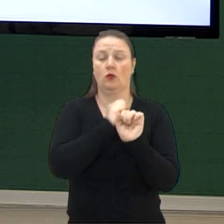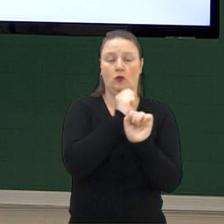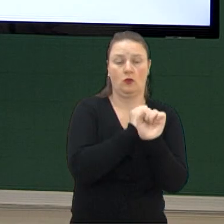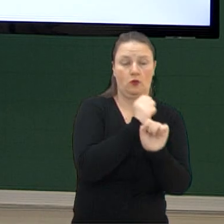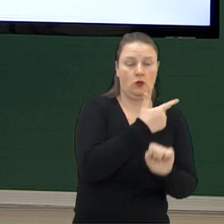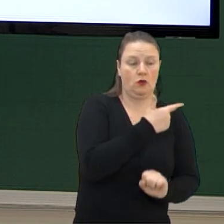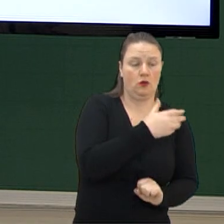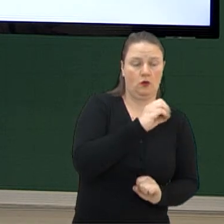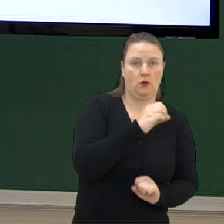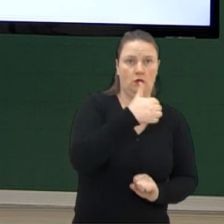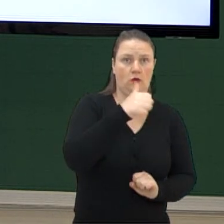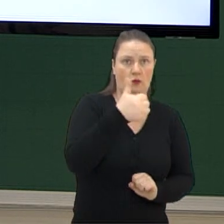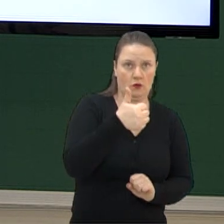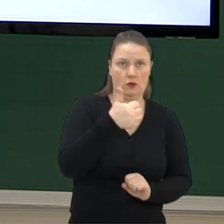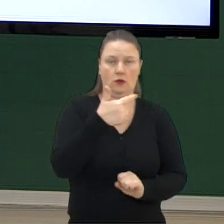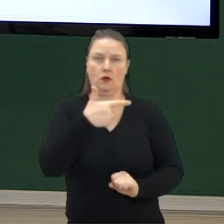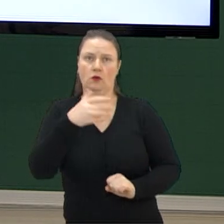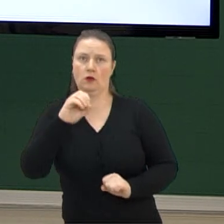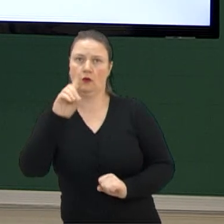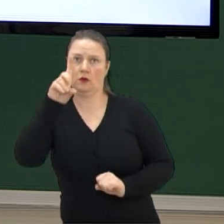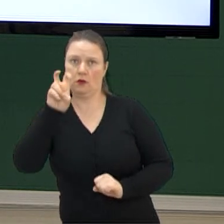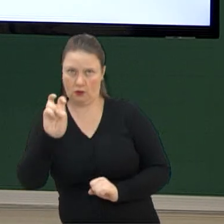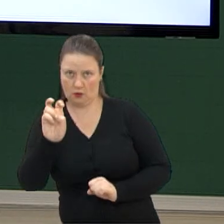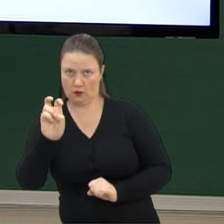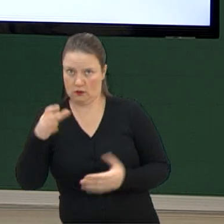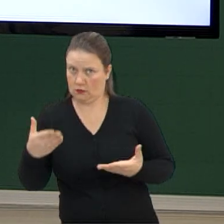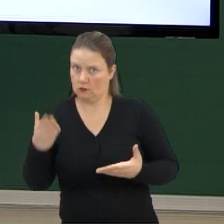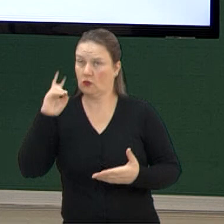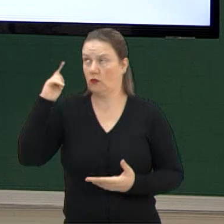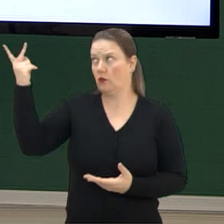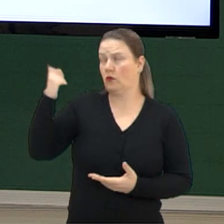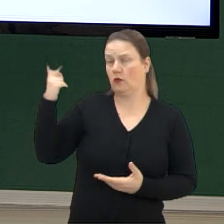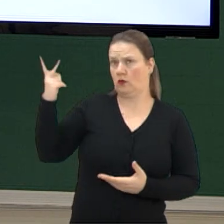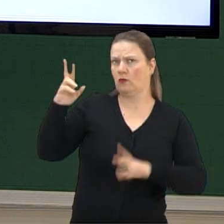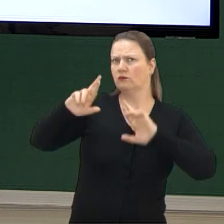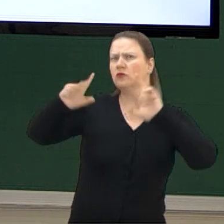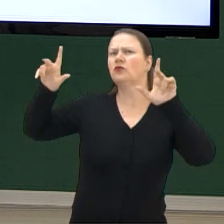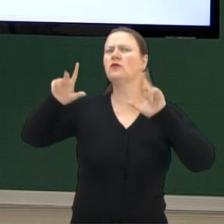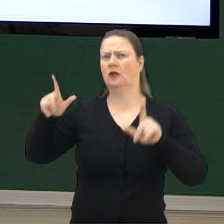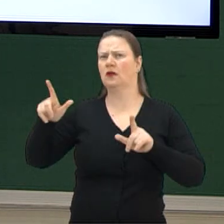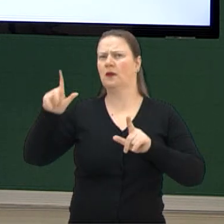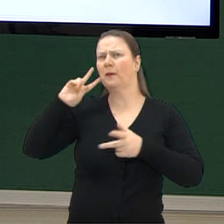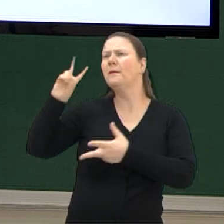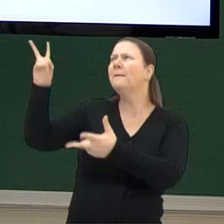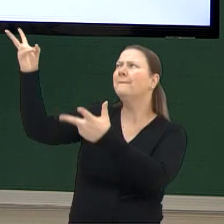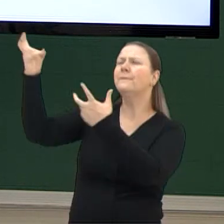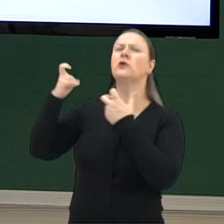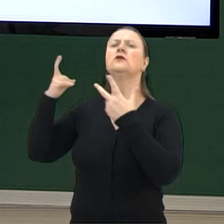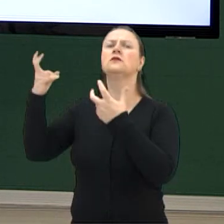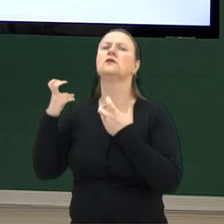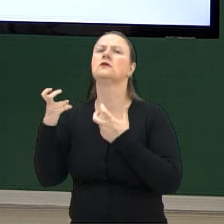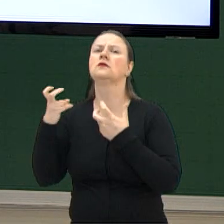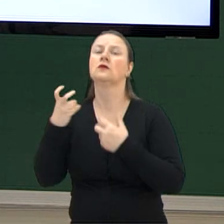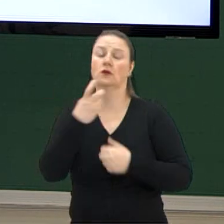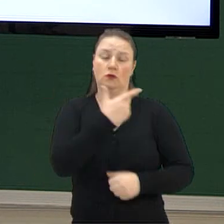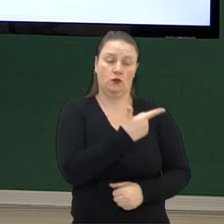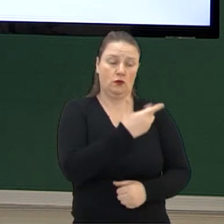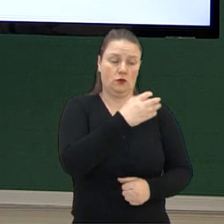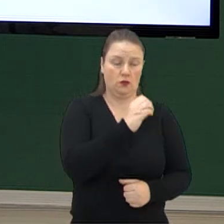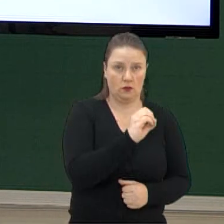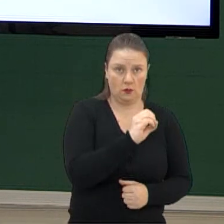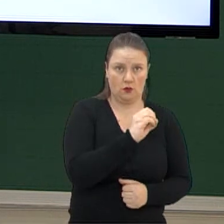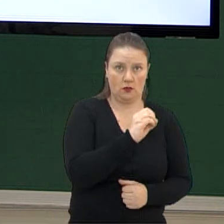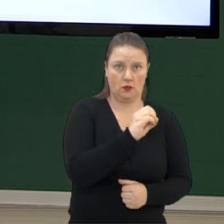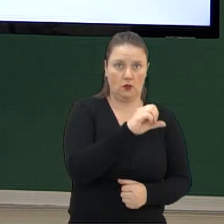de 2015. Olhem bem esse gráfico, a diferença que nós temos, olha só. Em 2011,